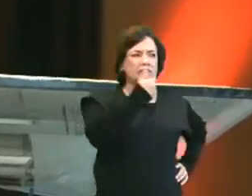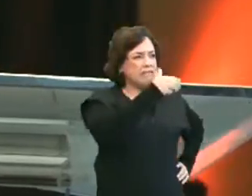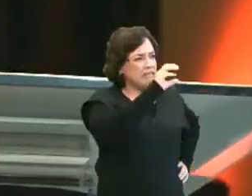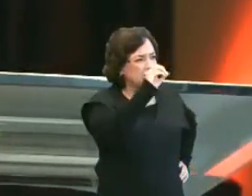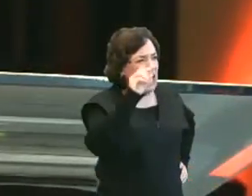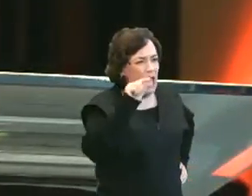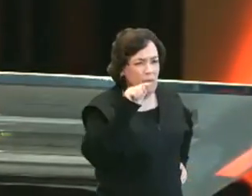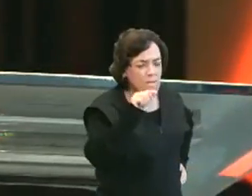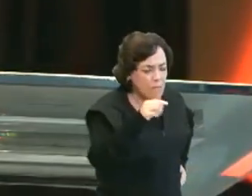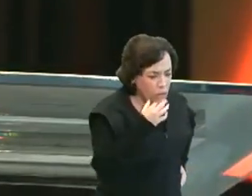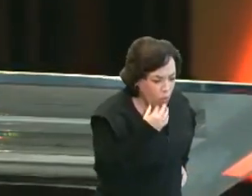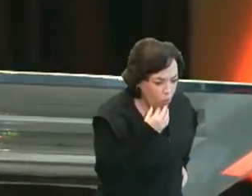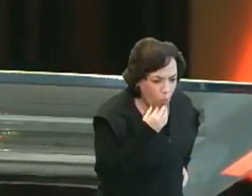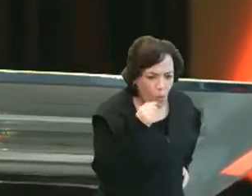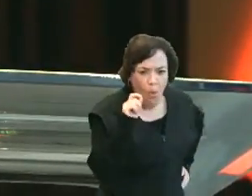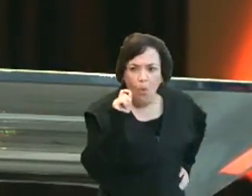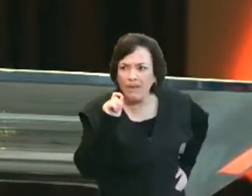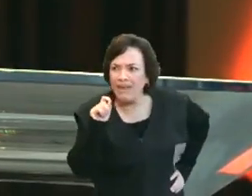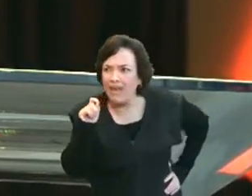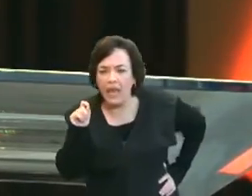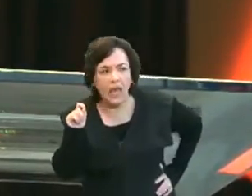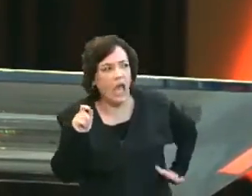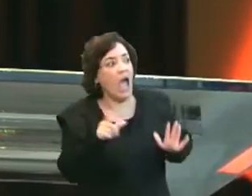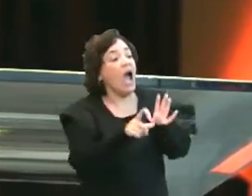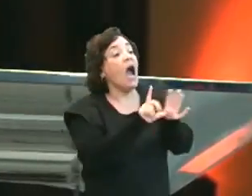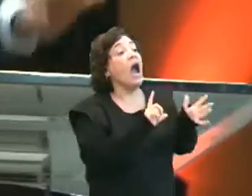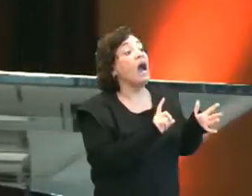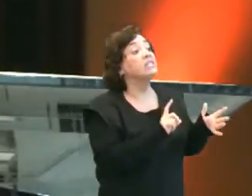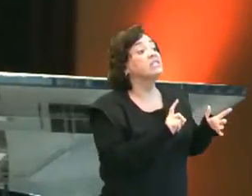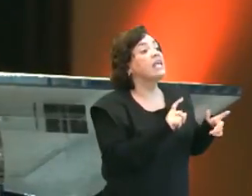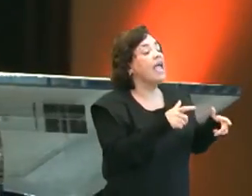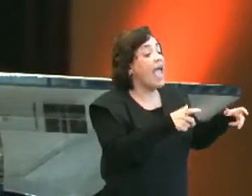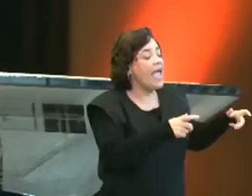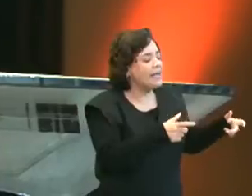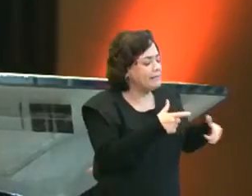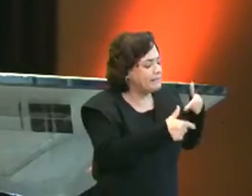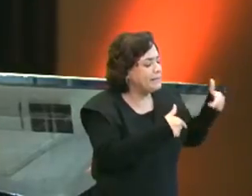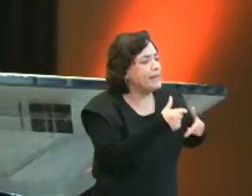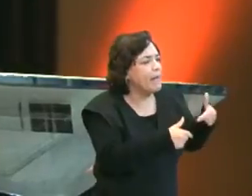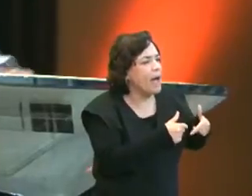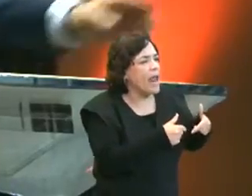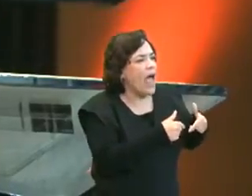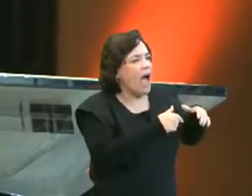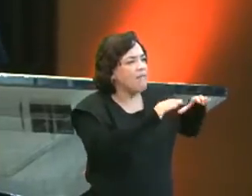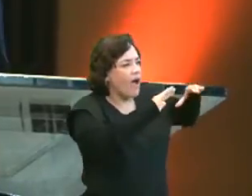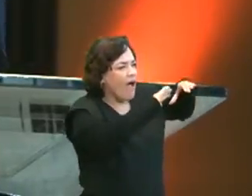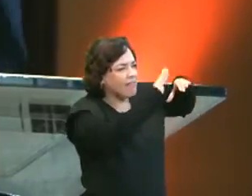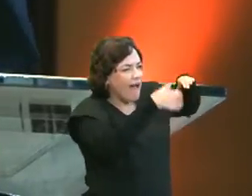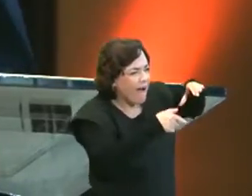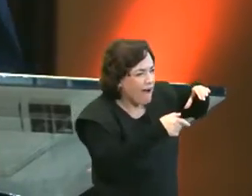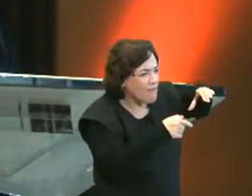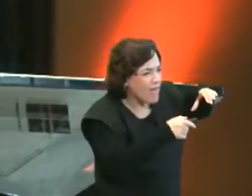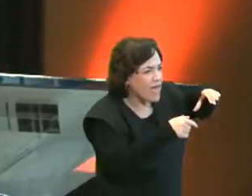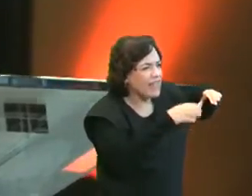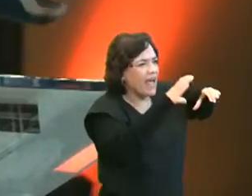um ex-minerador, trabalhava nas minas de carvão. E ele então vai para